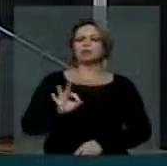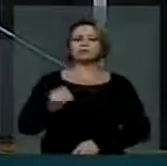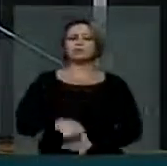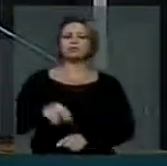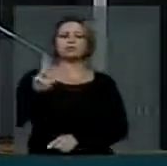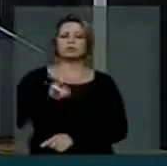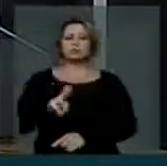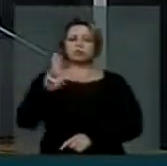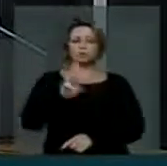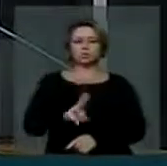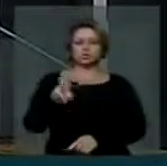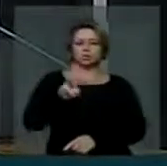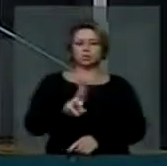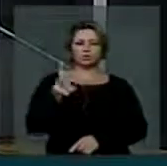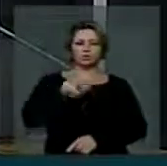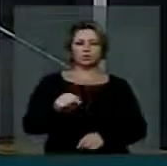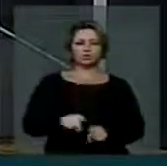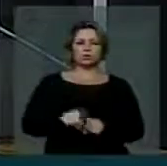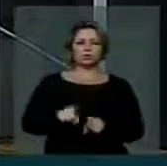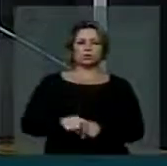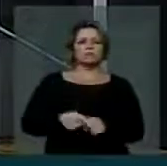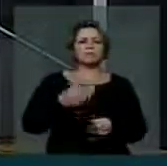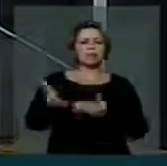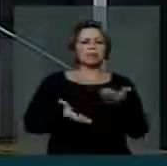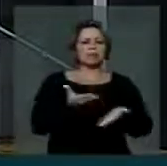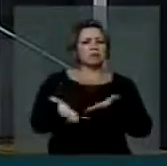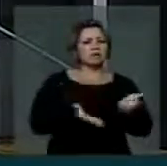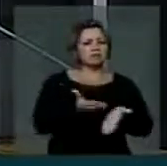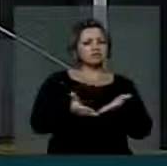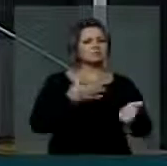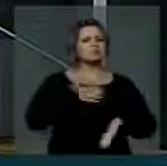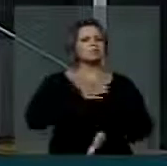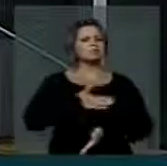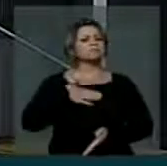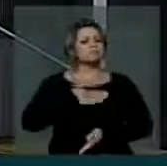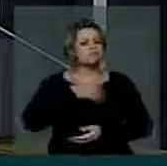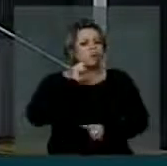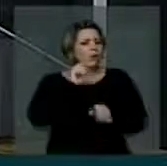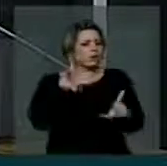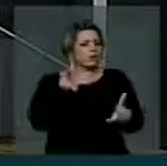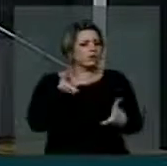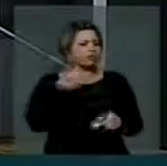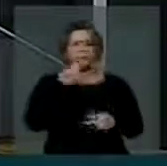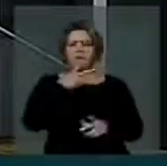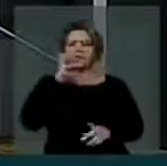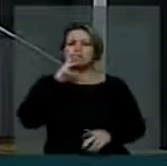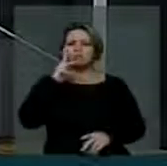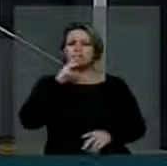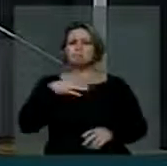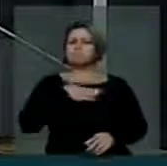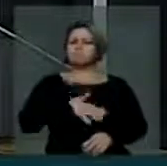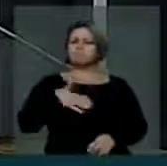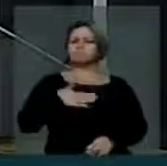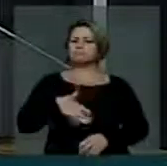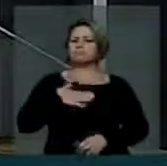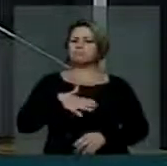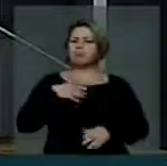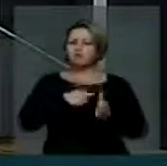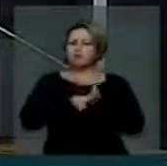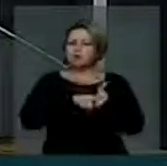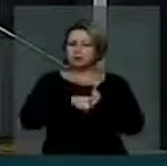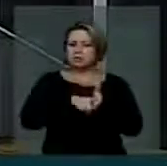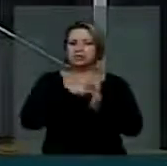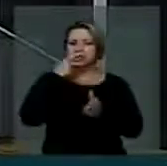dos usuários eram atendidos satisfatoriamente, conforme reportagem do jornal